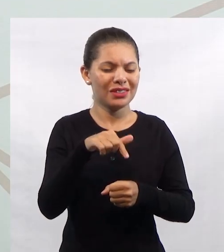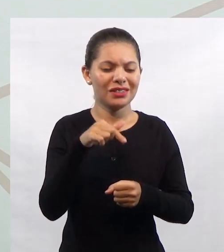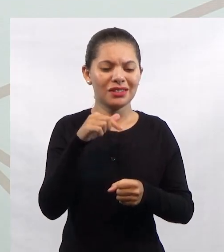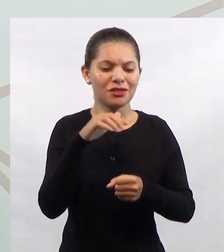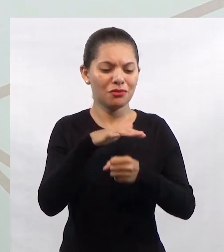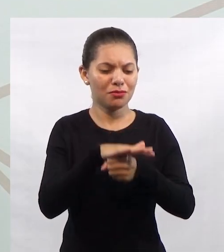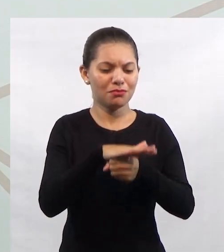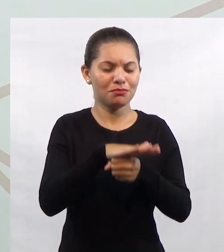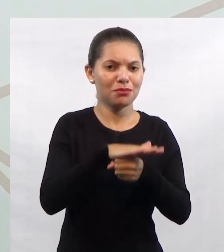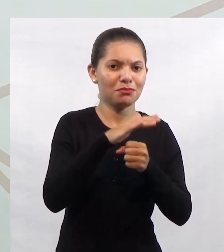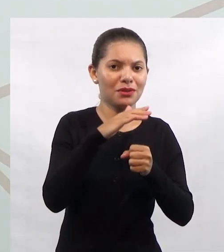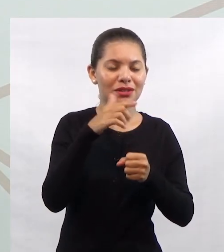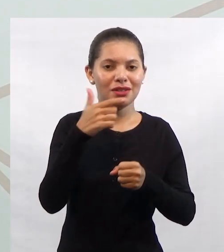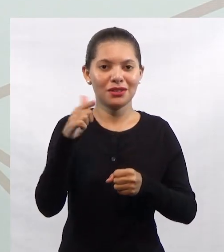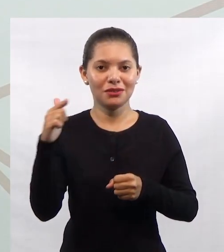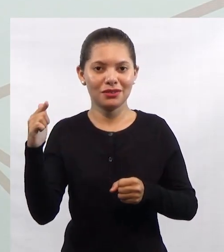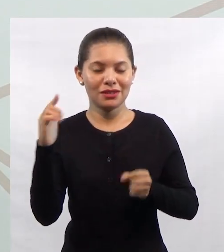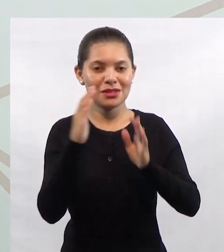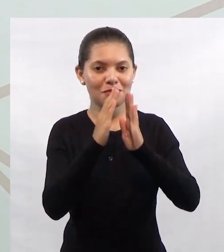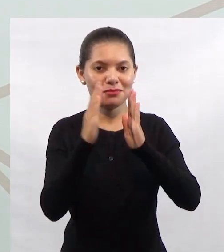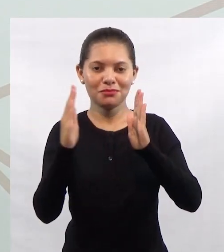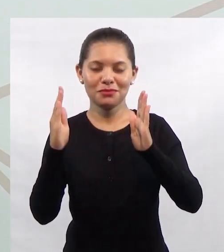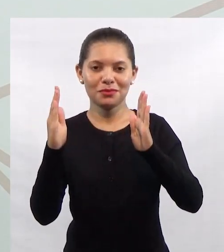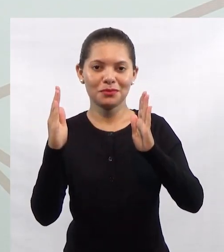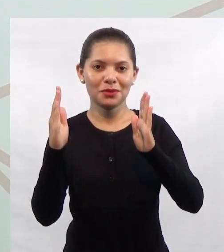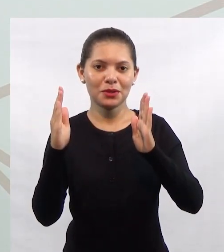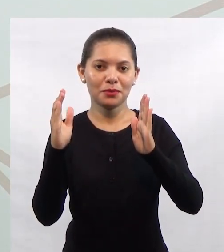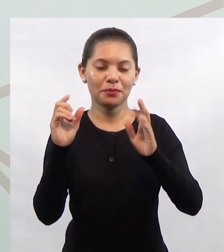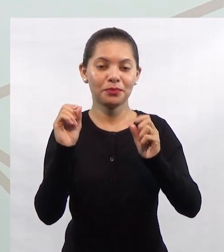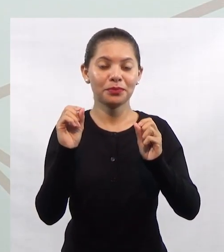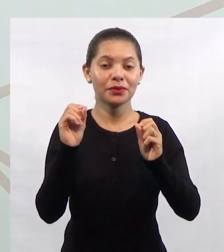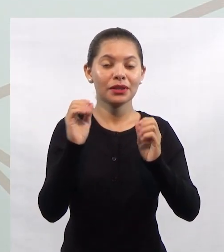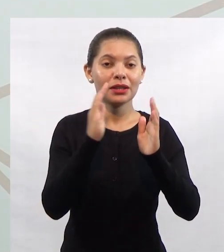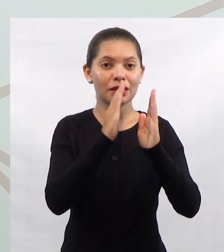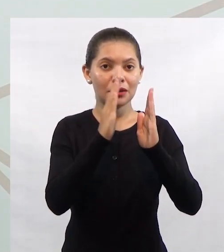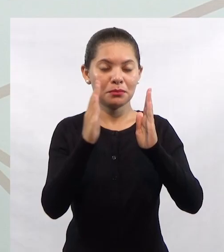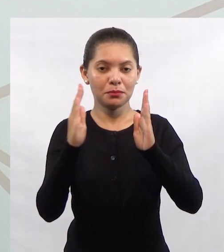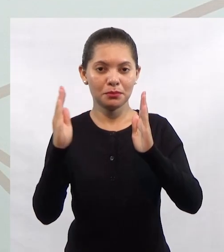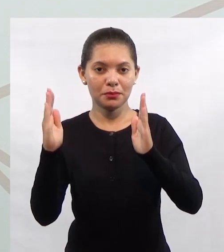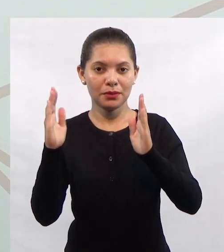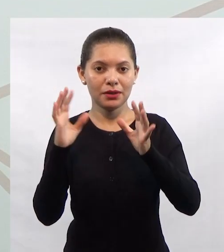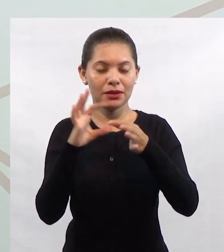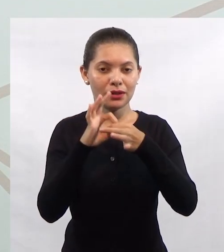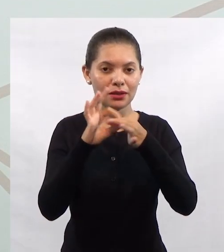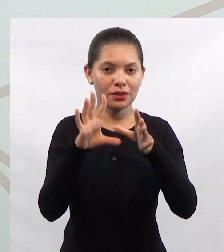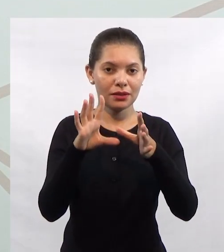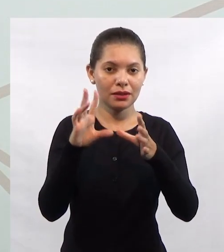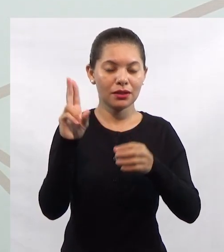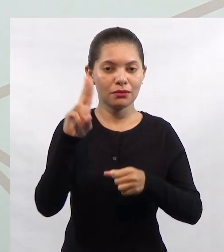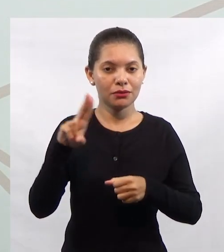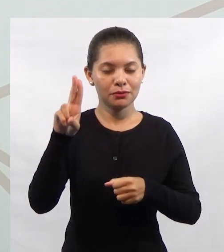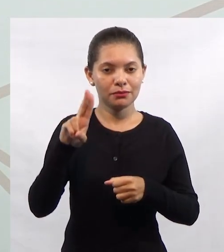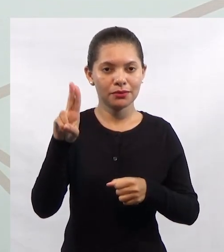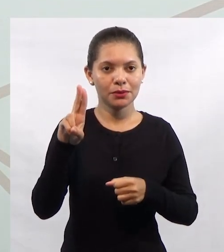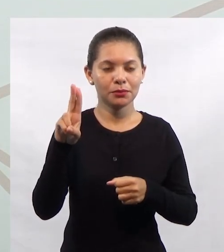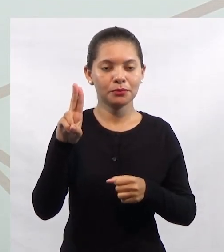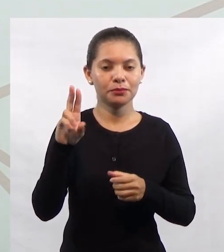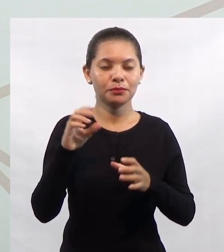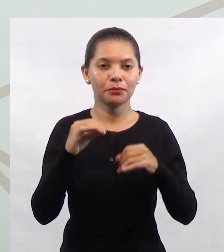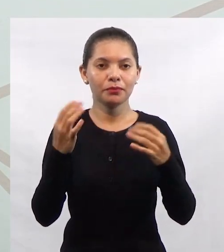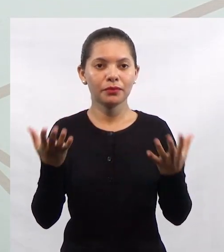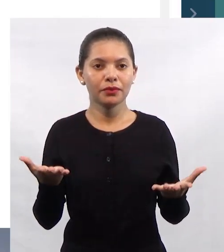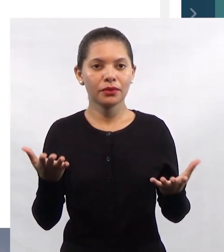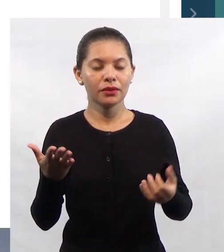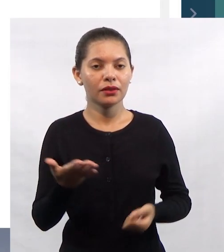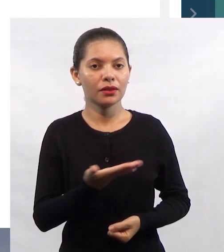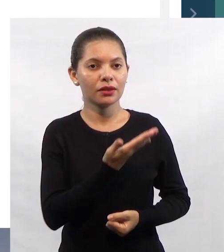esse não tem na biblioteca virtual. Você pode consultar, ele está disponível na biblioteca da Universidade do Rio Grande do